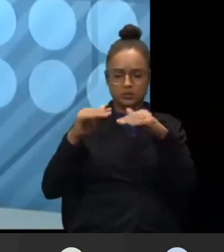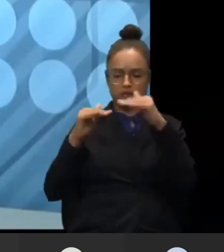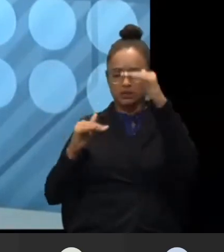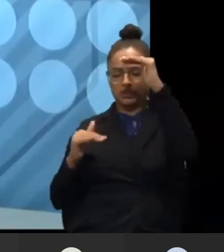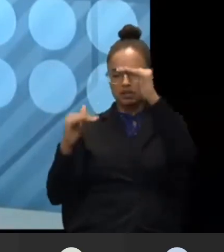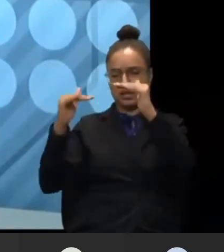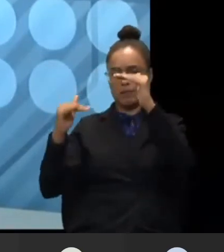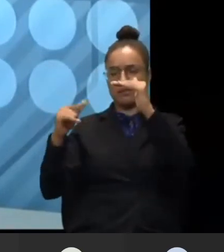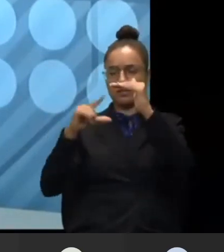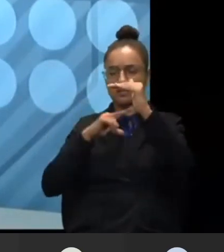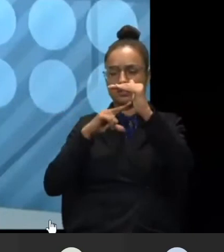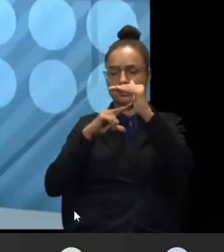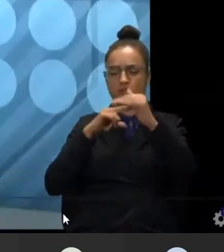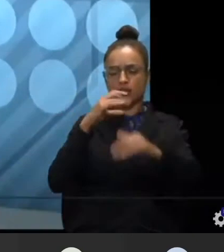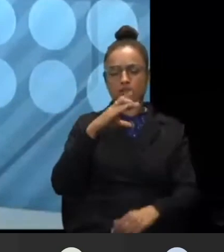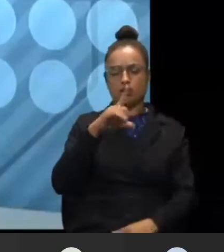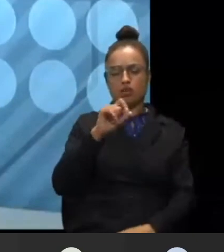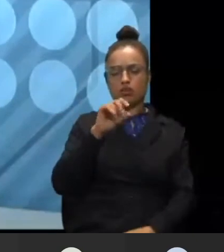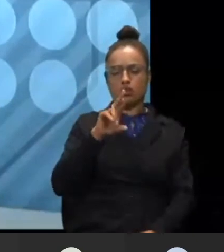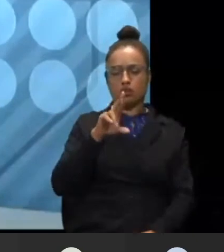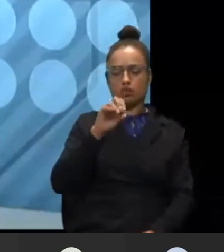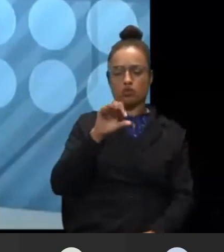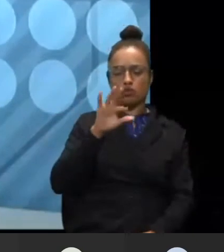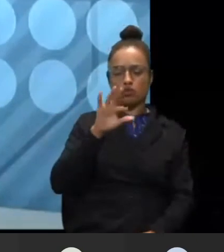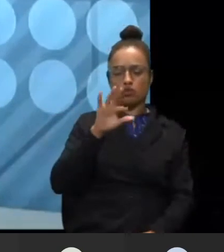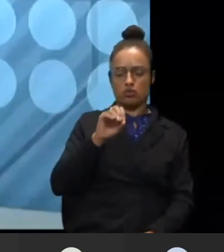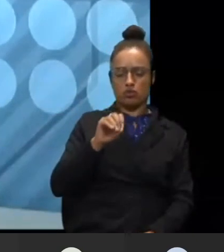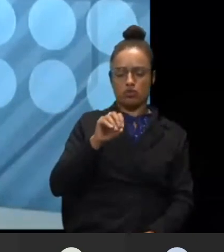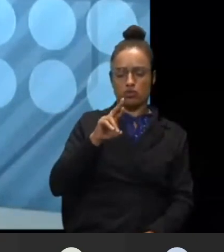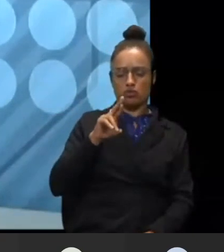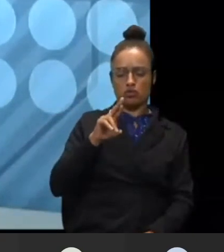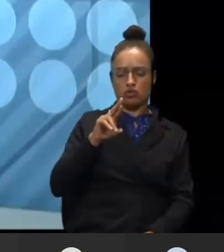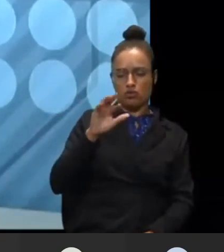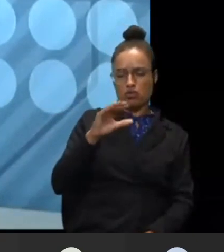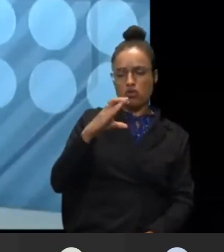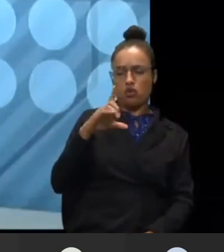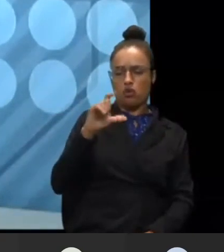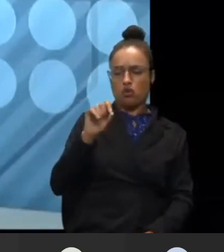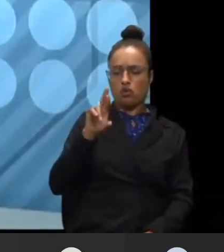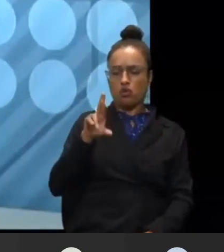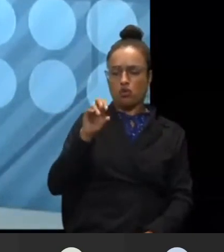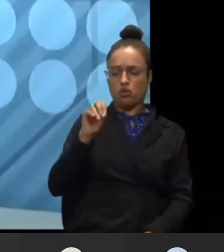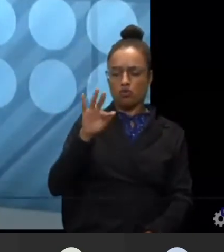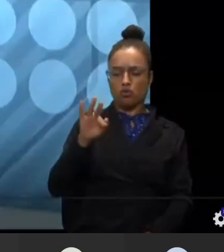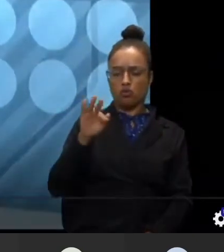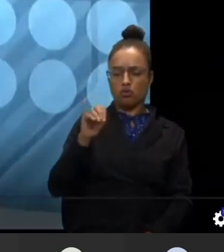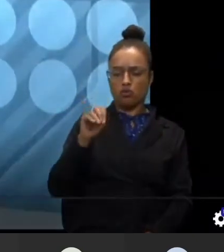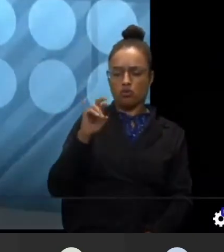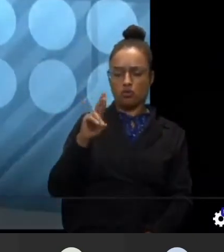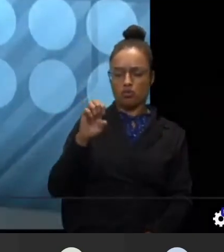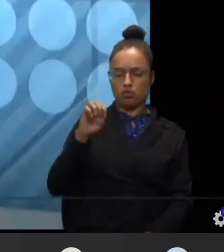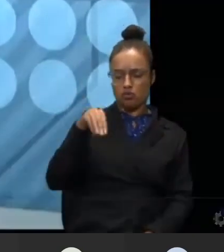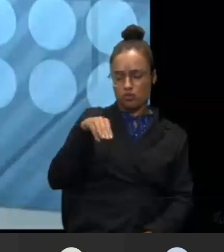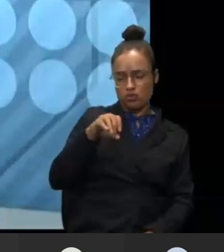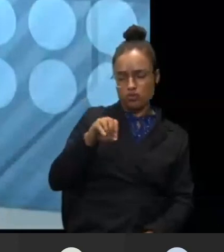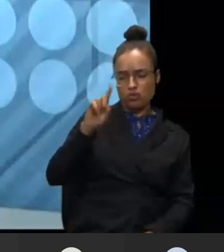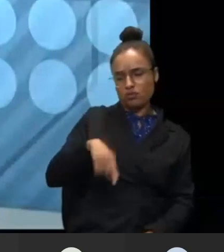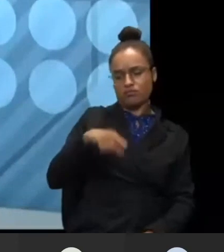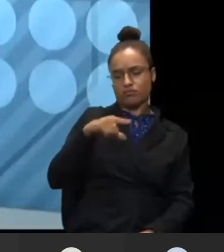esses compostos, o cloroforme e a água, são imissíveis, ou seja, eles não se interagem, nós vamos ter uma nítida